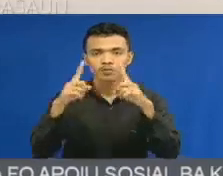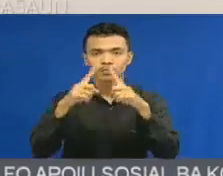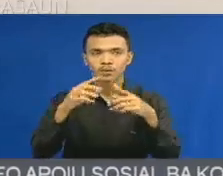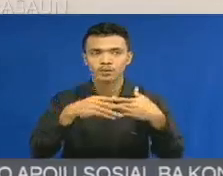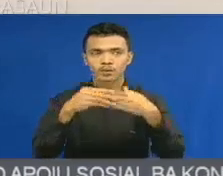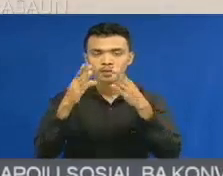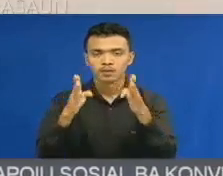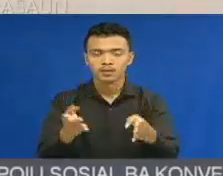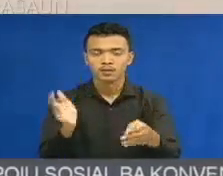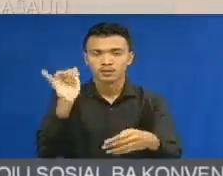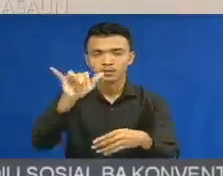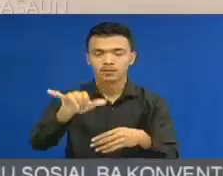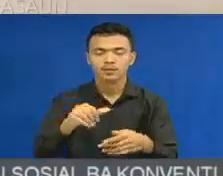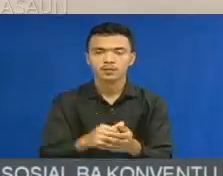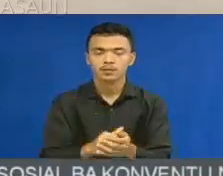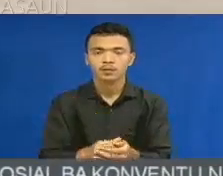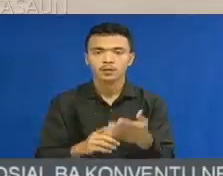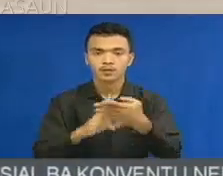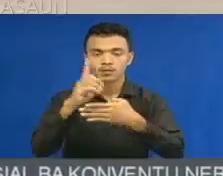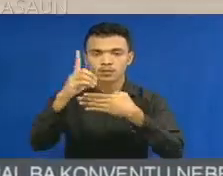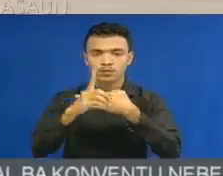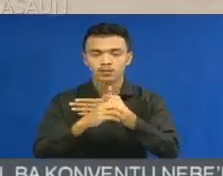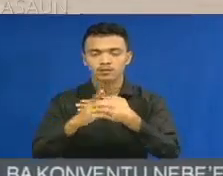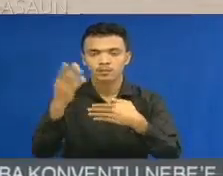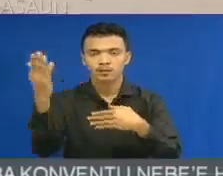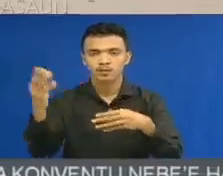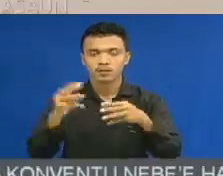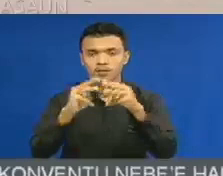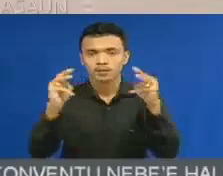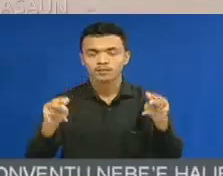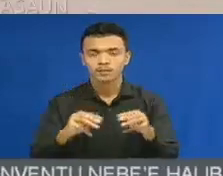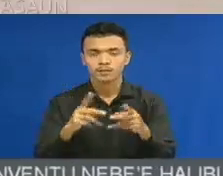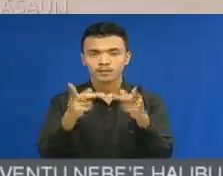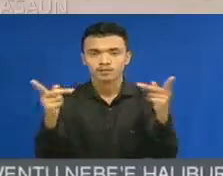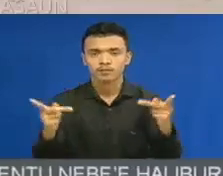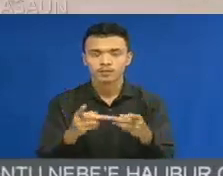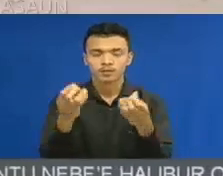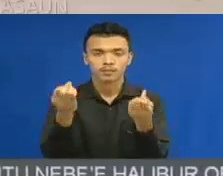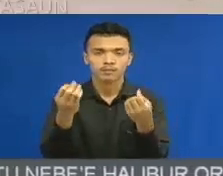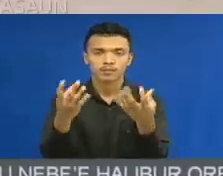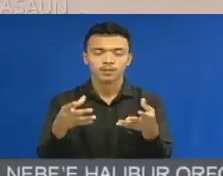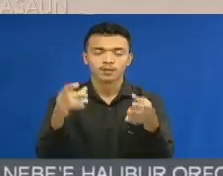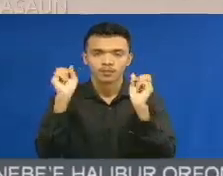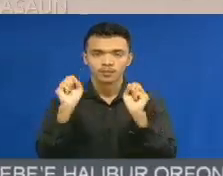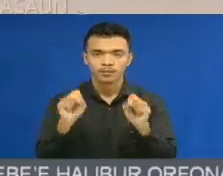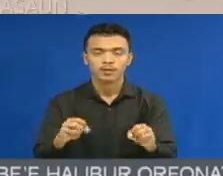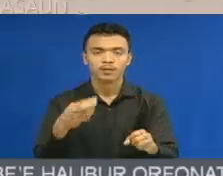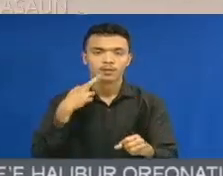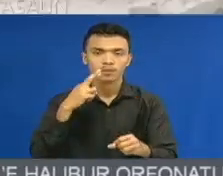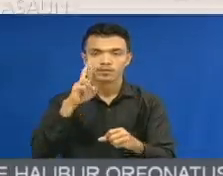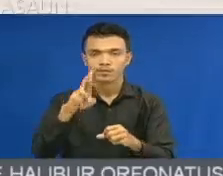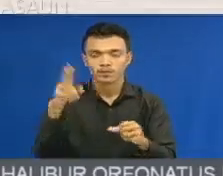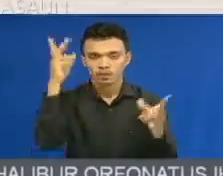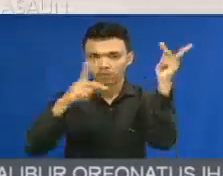ukuna insira atu garante desenvolvimento ia área oien. Nebe, bele responde